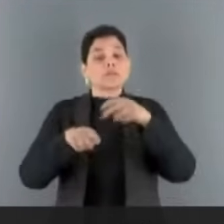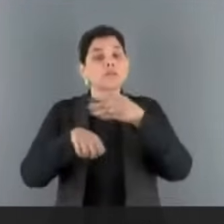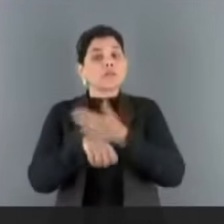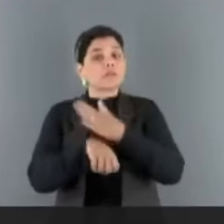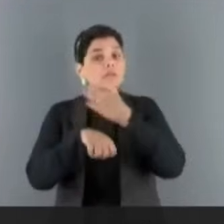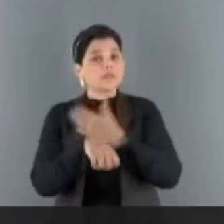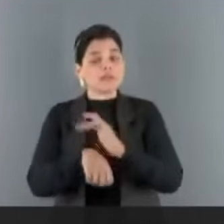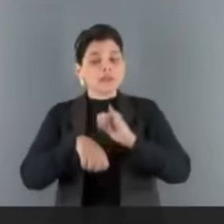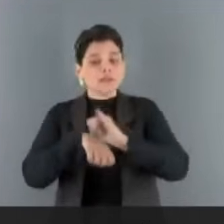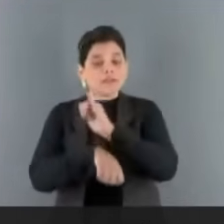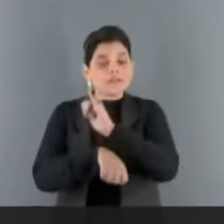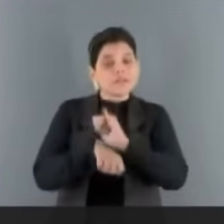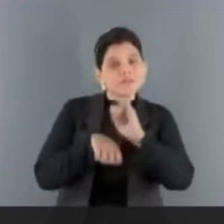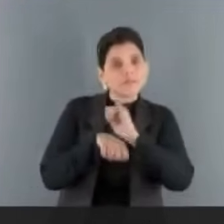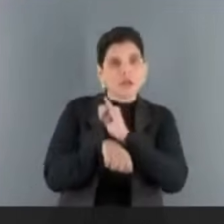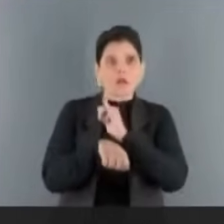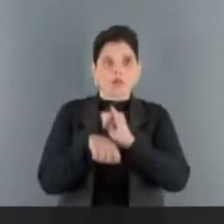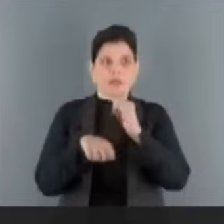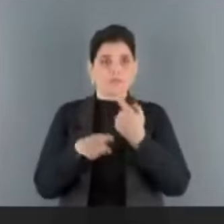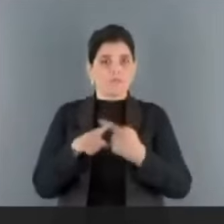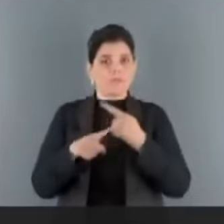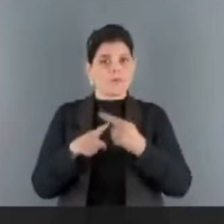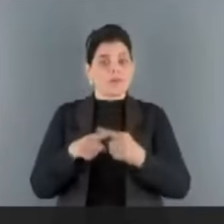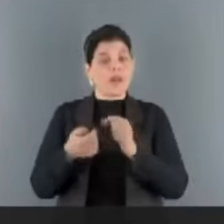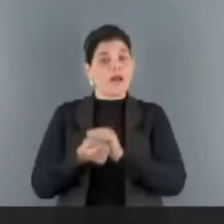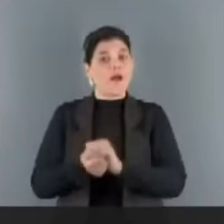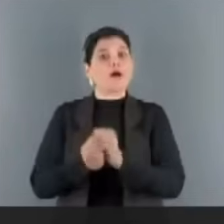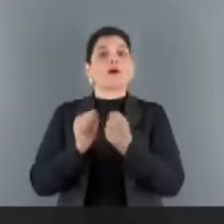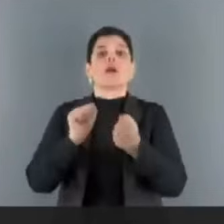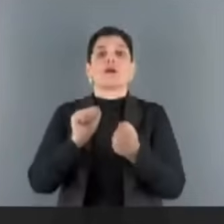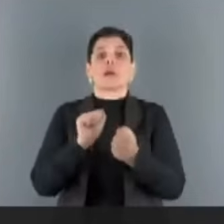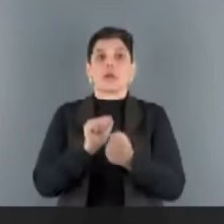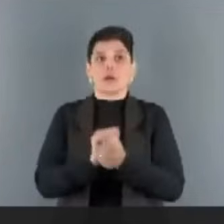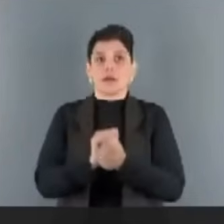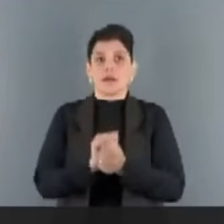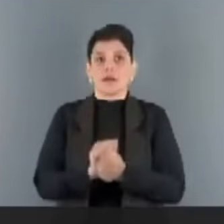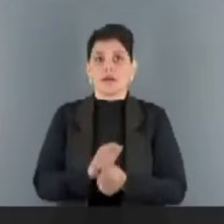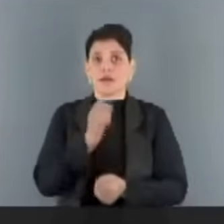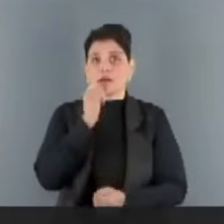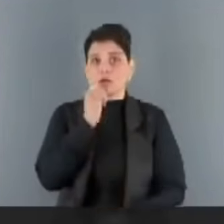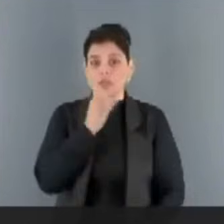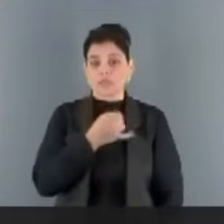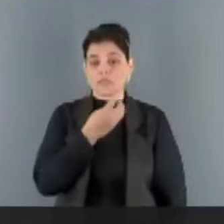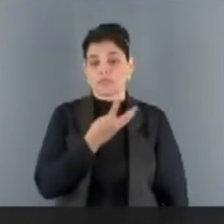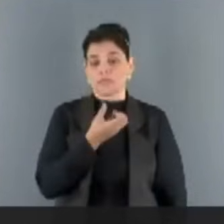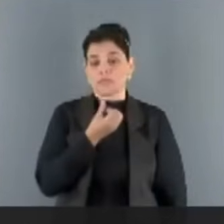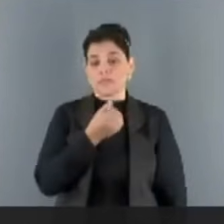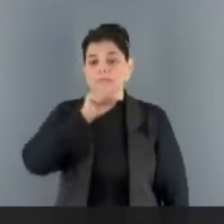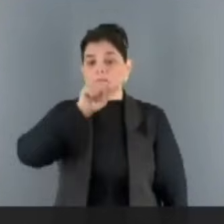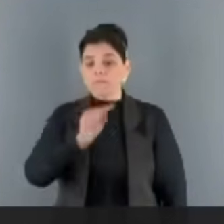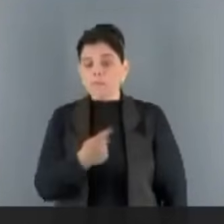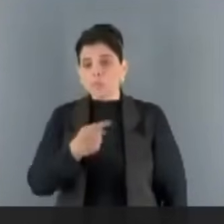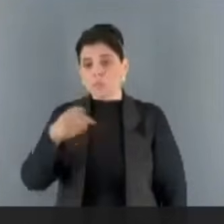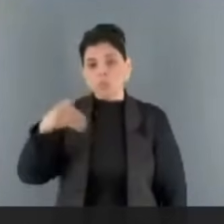trabalhando numa área, num prédio de 36 mil metros quadrados.